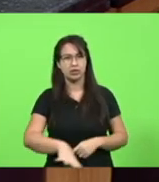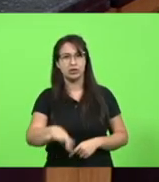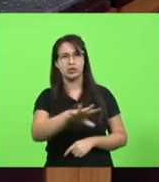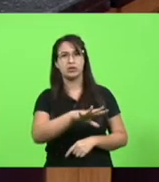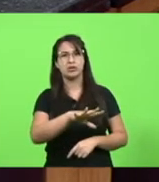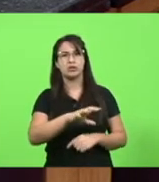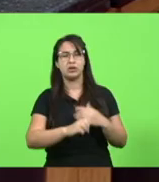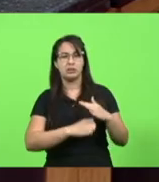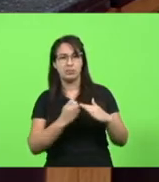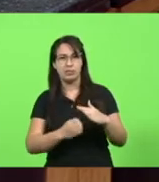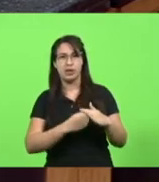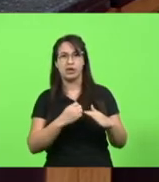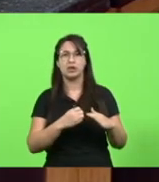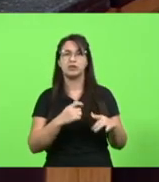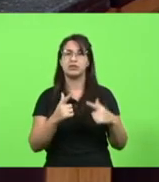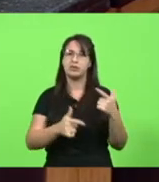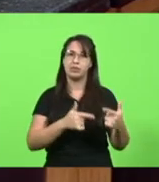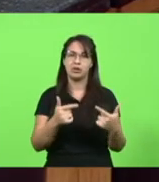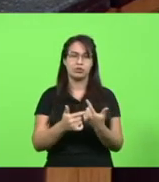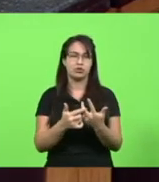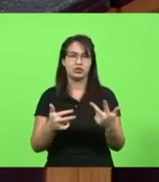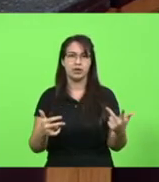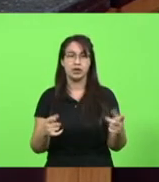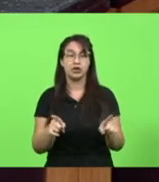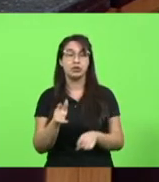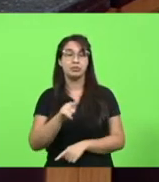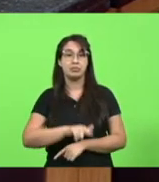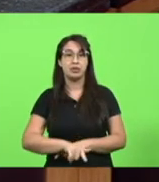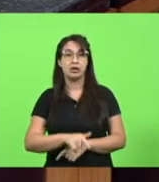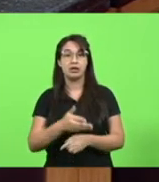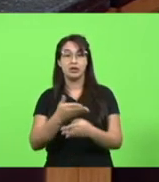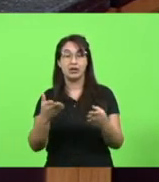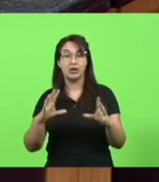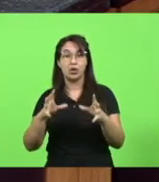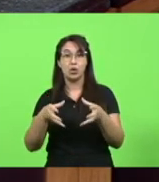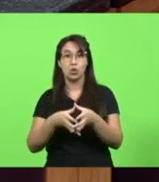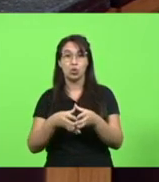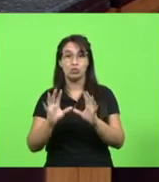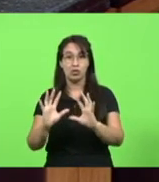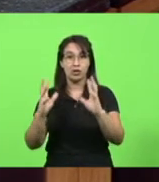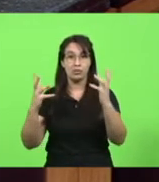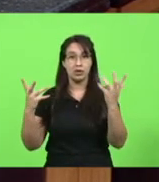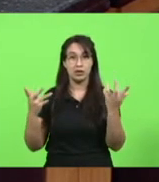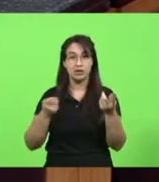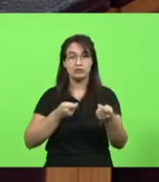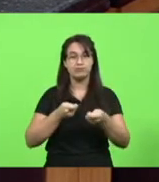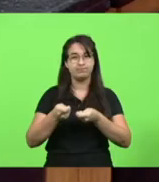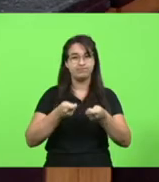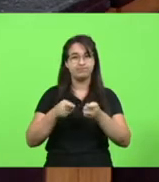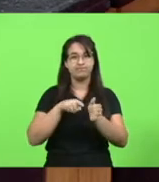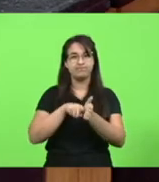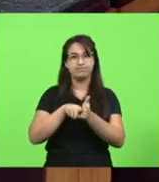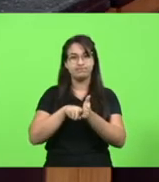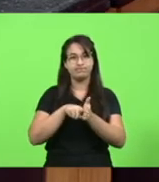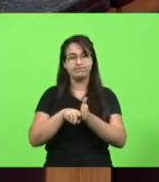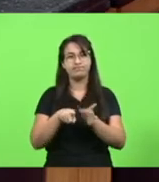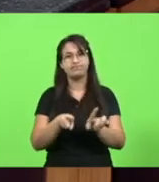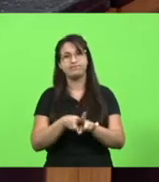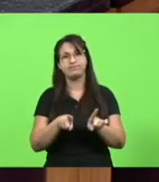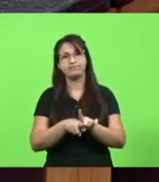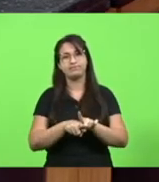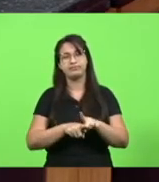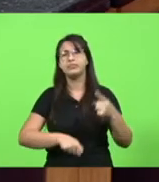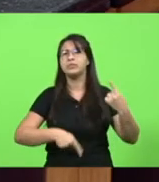empresas. Também precisamos ouvir os organismos ambientais e os órgãos de controle de fiscalização. Precisamos discutir